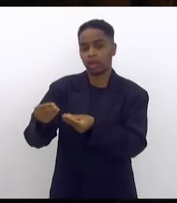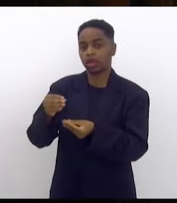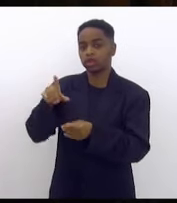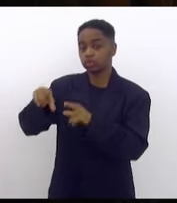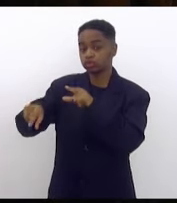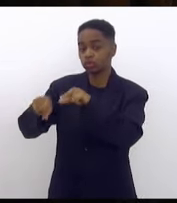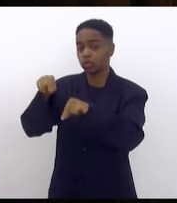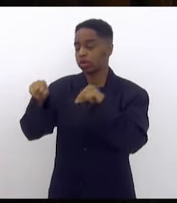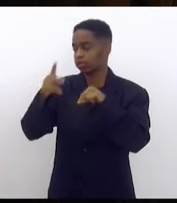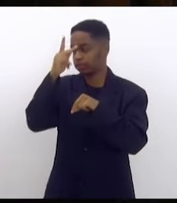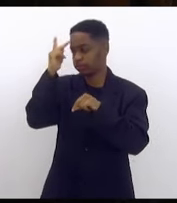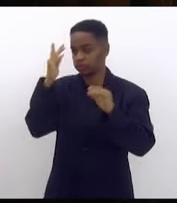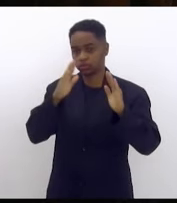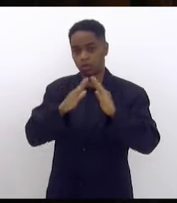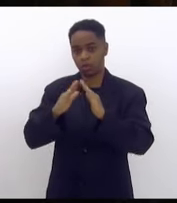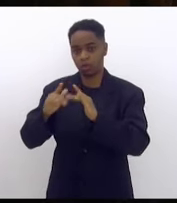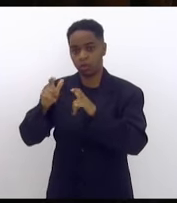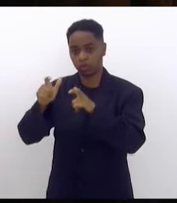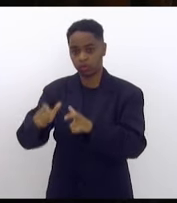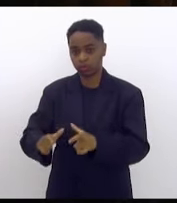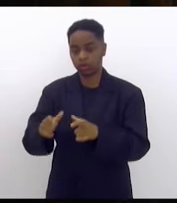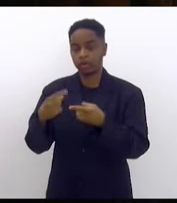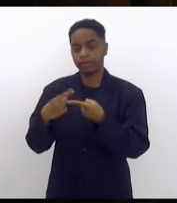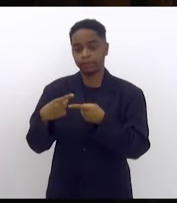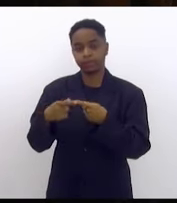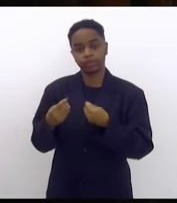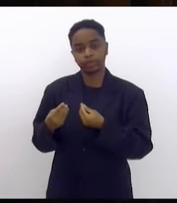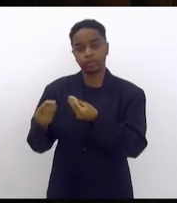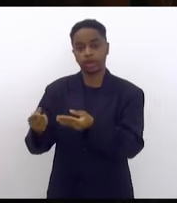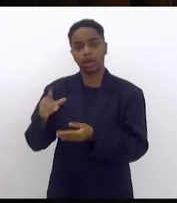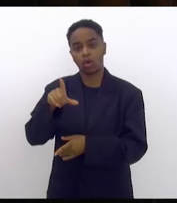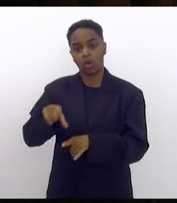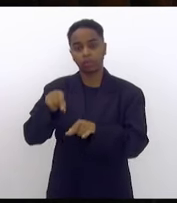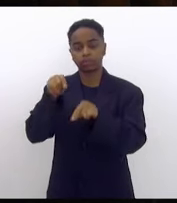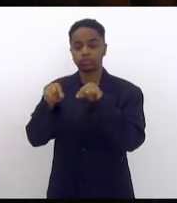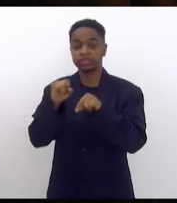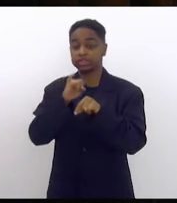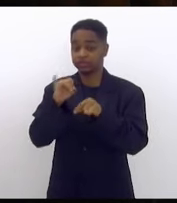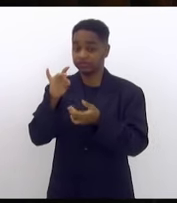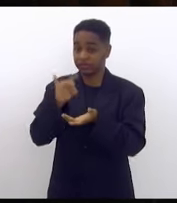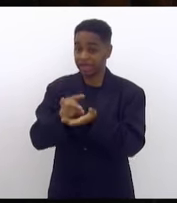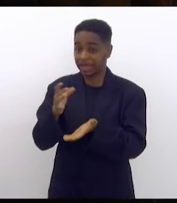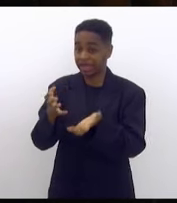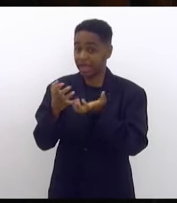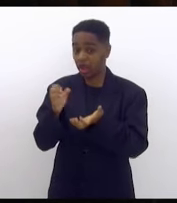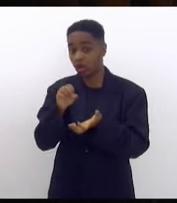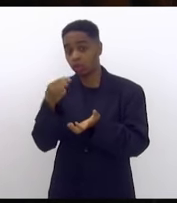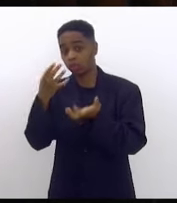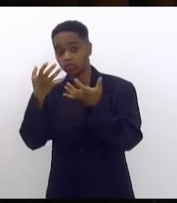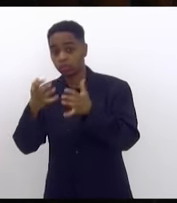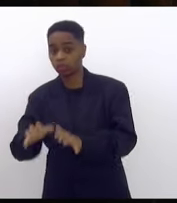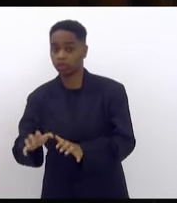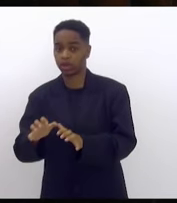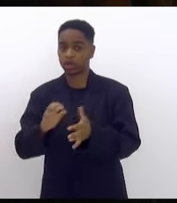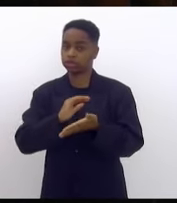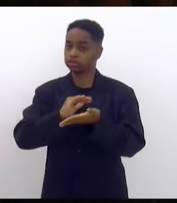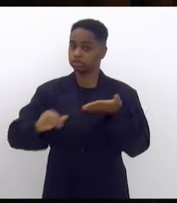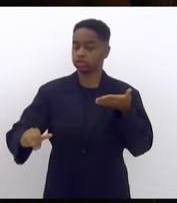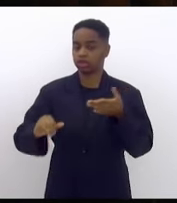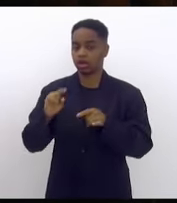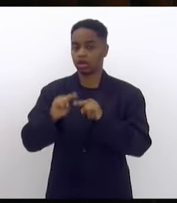morador, a opção ao consumidor, se quer ou não remover